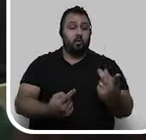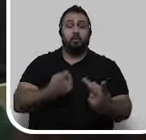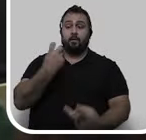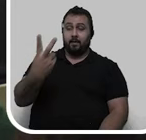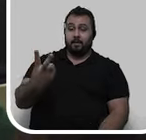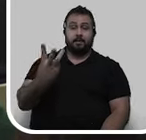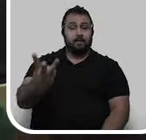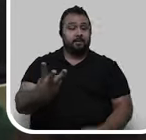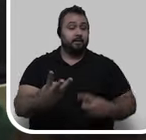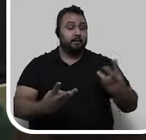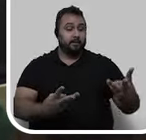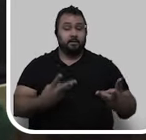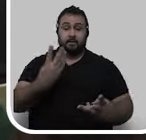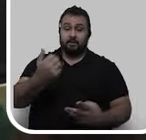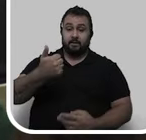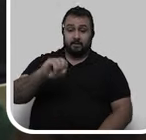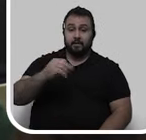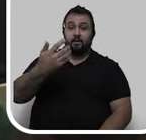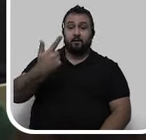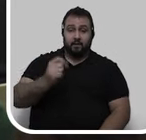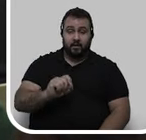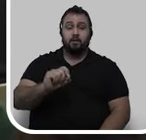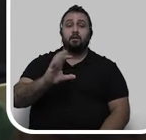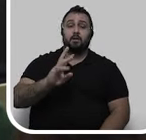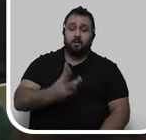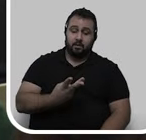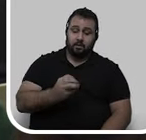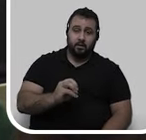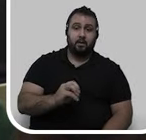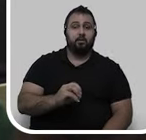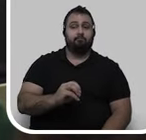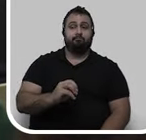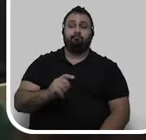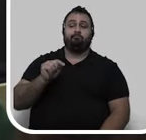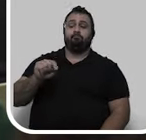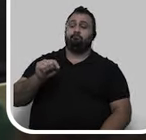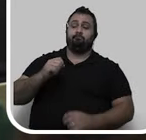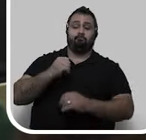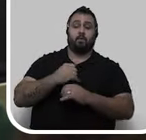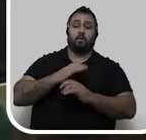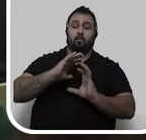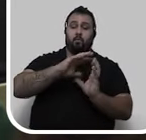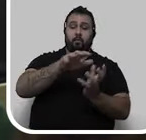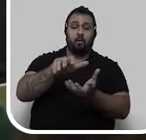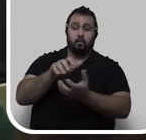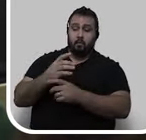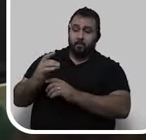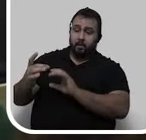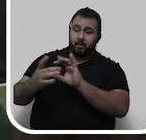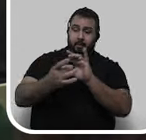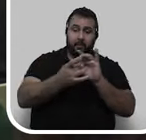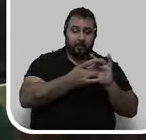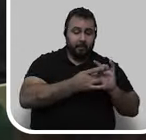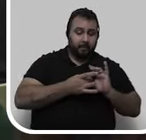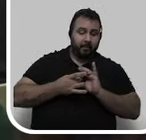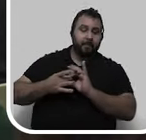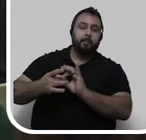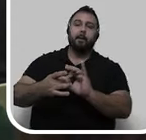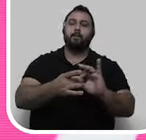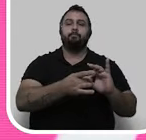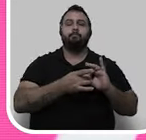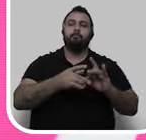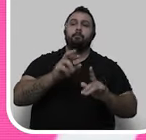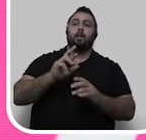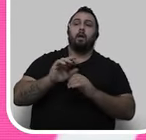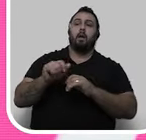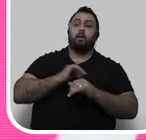1, 2, 3, 10, 20, 30. Então perceba, nesse mundo hiperconectado, se tem um vazamento na rede social X e você usa a senha da rede